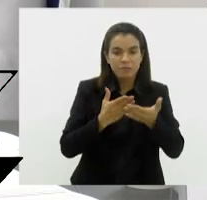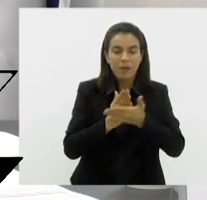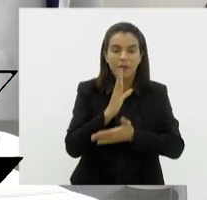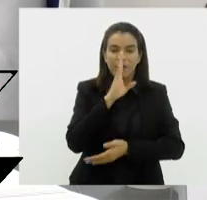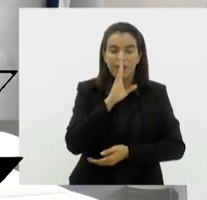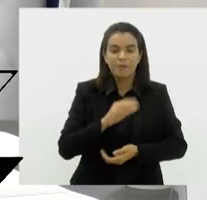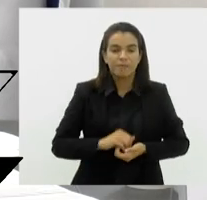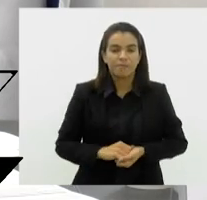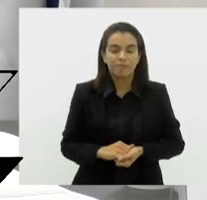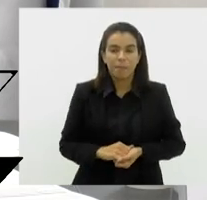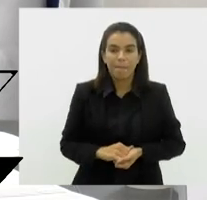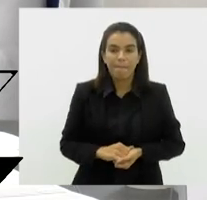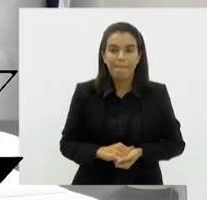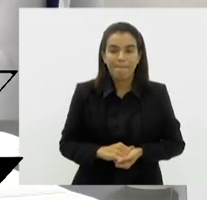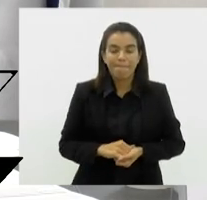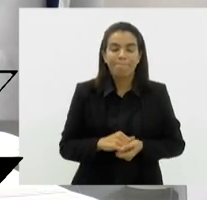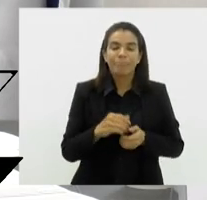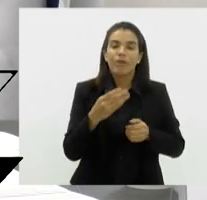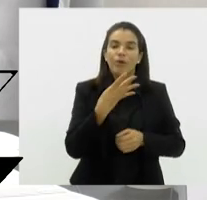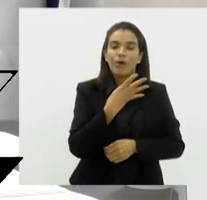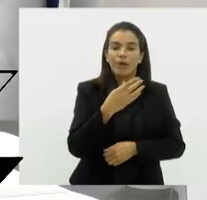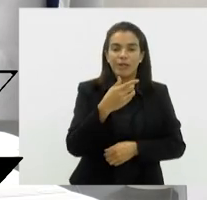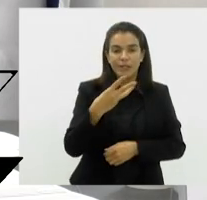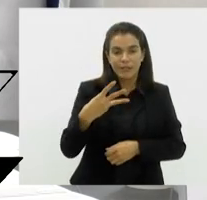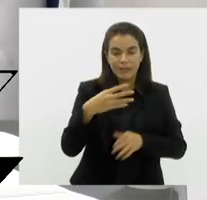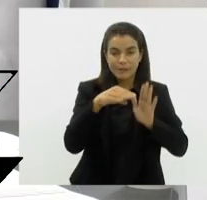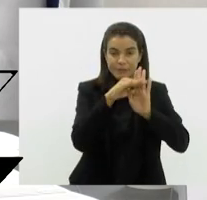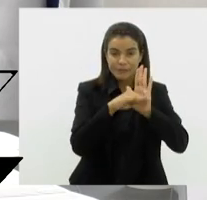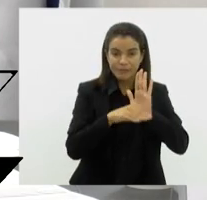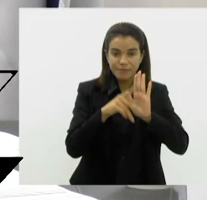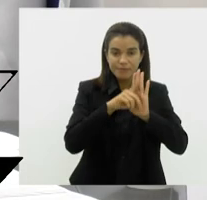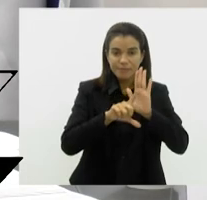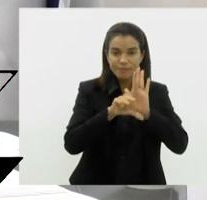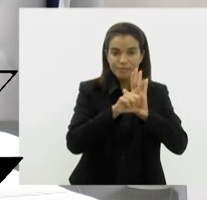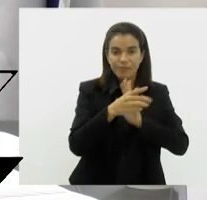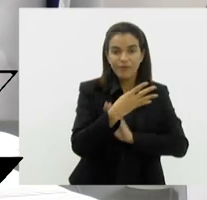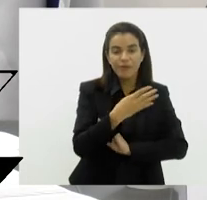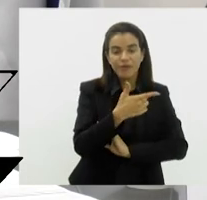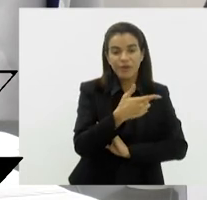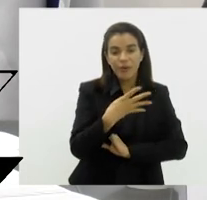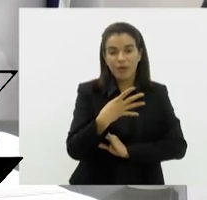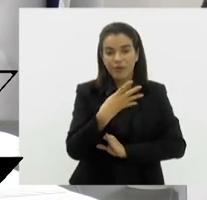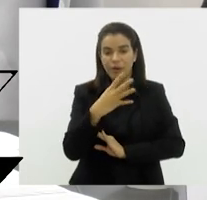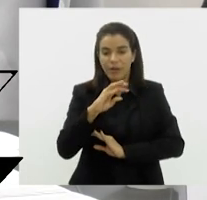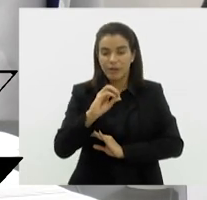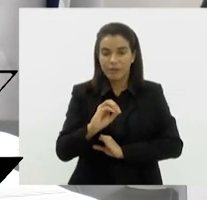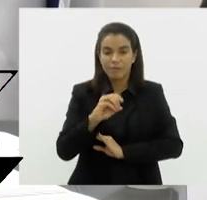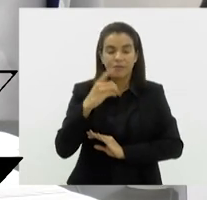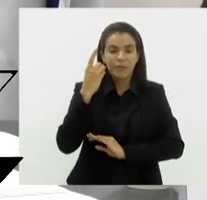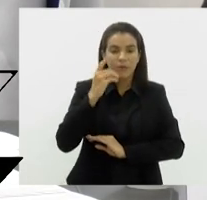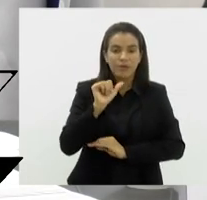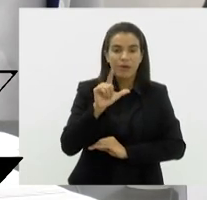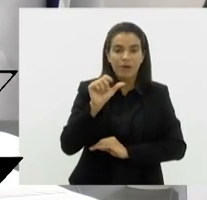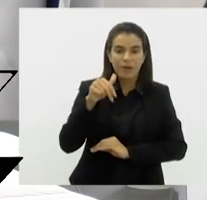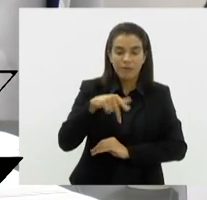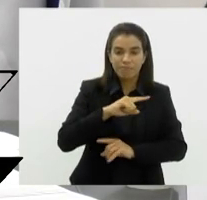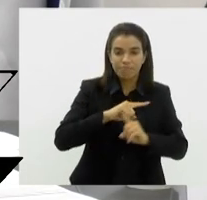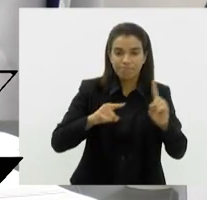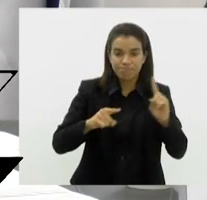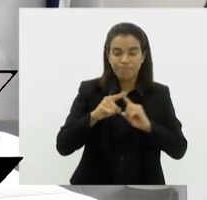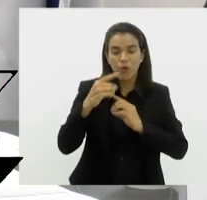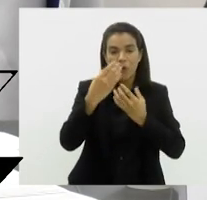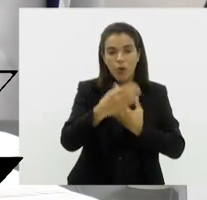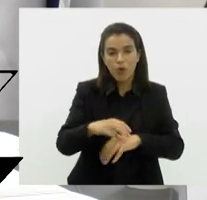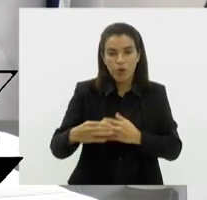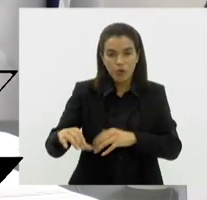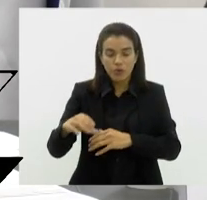estão, aprovado. 43 da pauta. Projeto de lei 2440 de 23, de autoria do deputado Alan Lopes, que veda a participação em concurso público